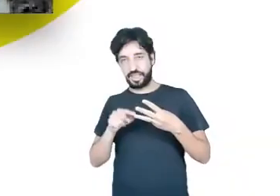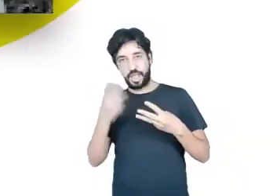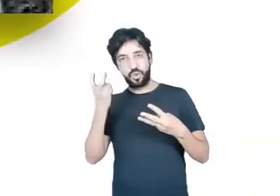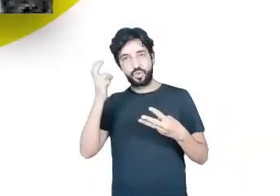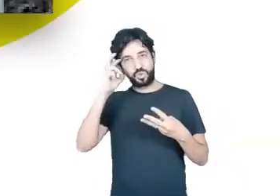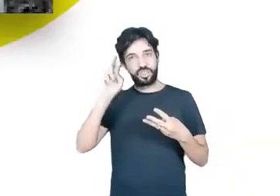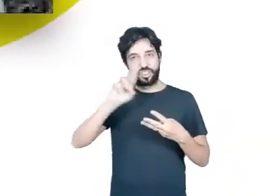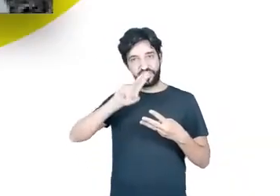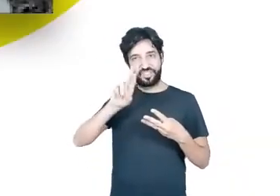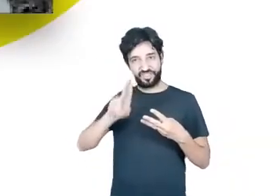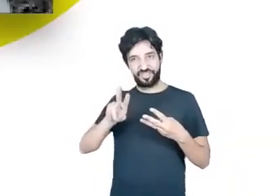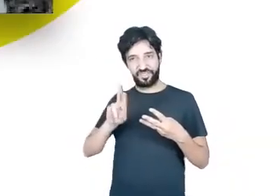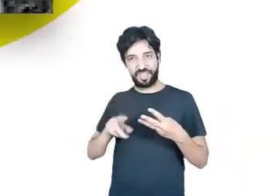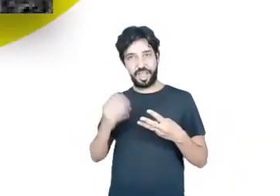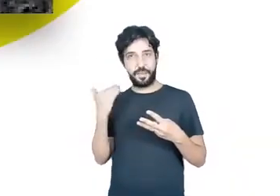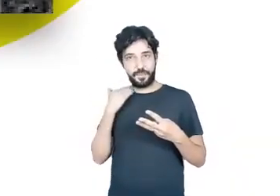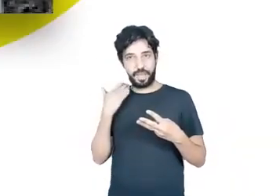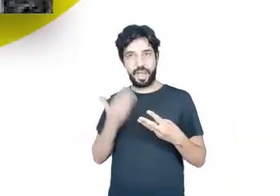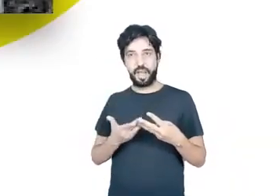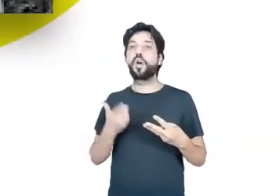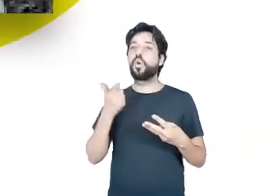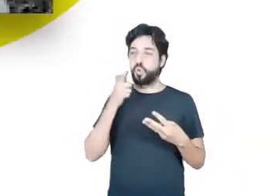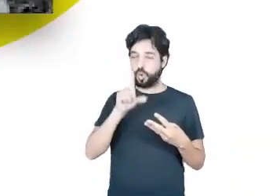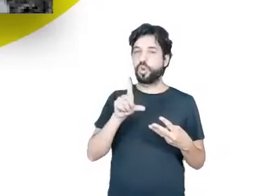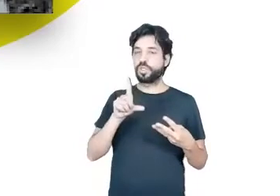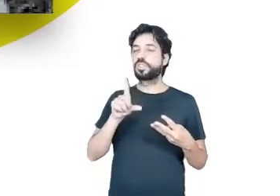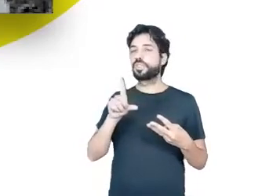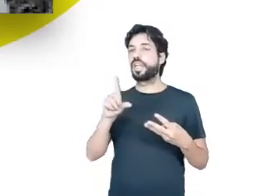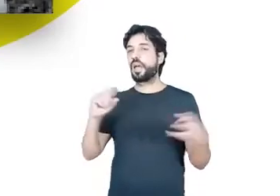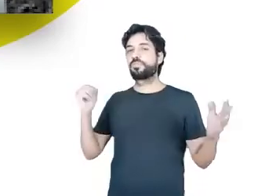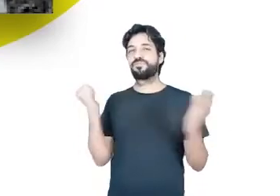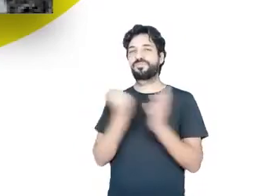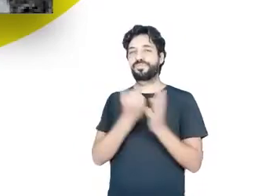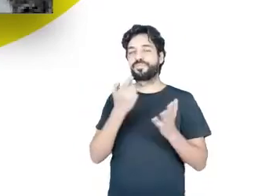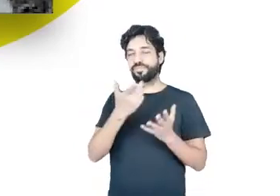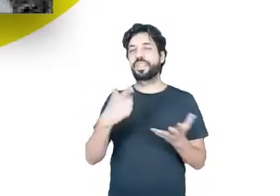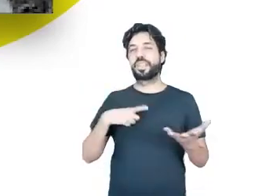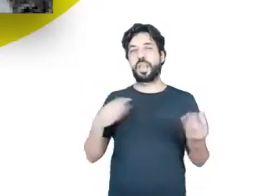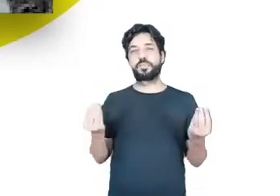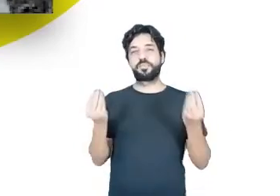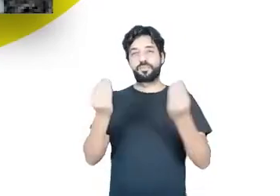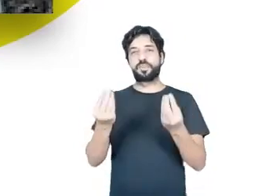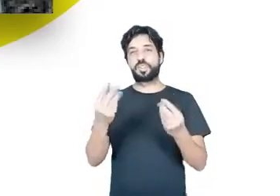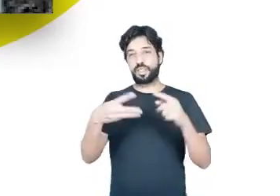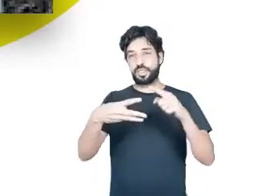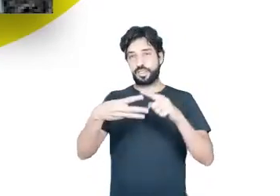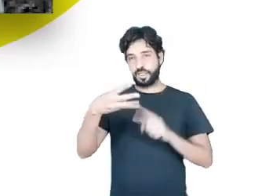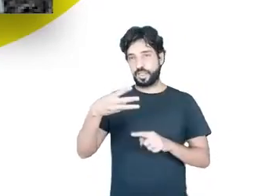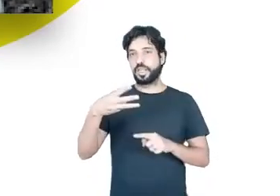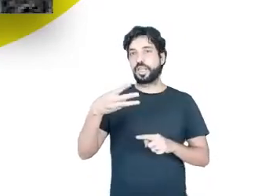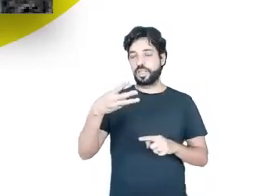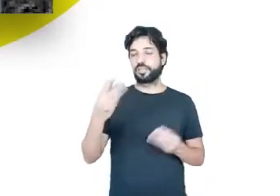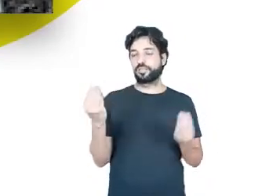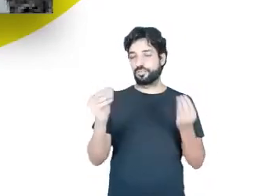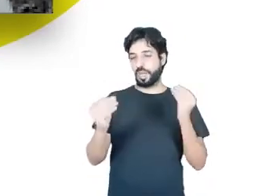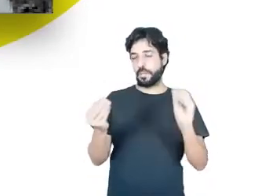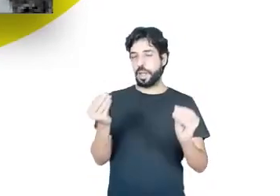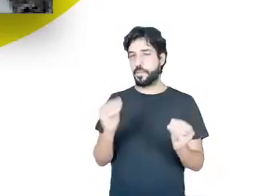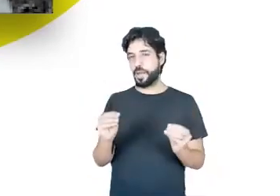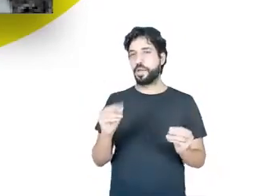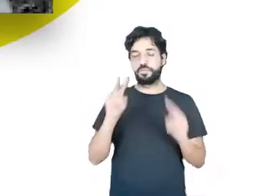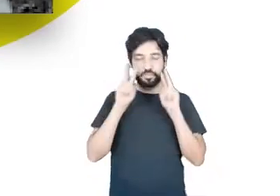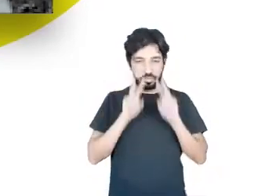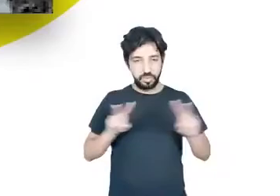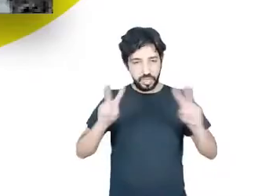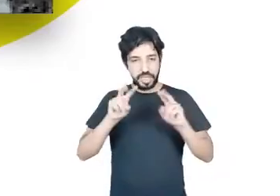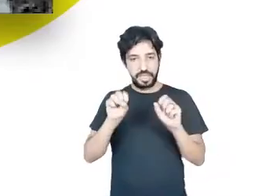E a gente está conseguindo, de fato, gerar impacto e colocar à disposição três grandes players aqui, olhando para como o sistema financeiro